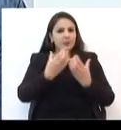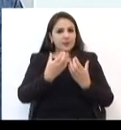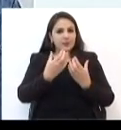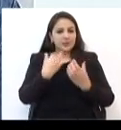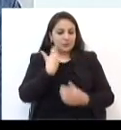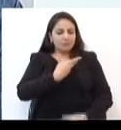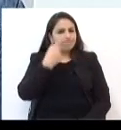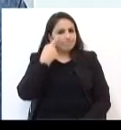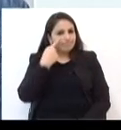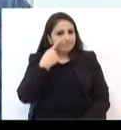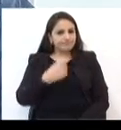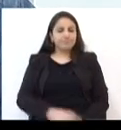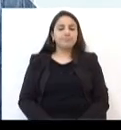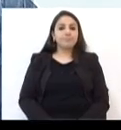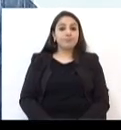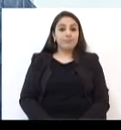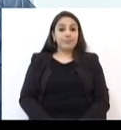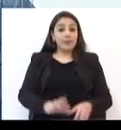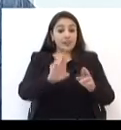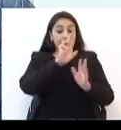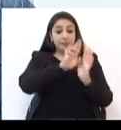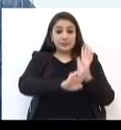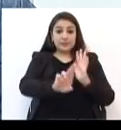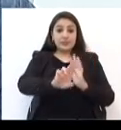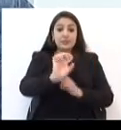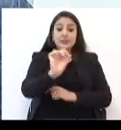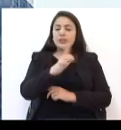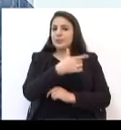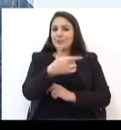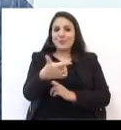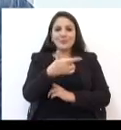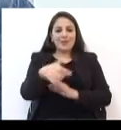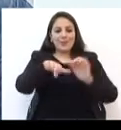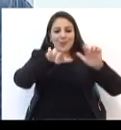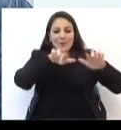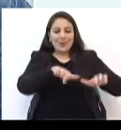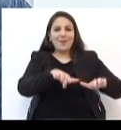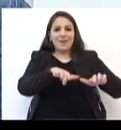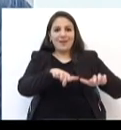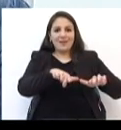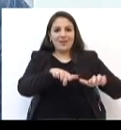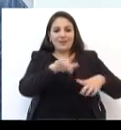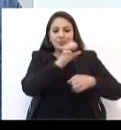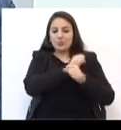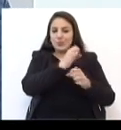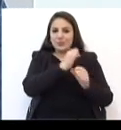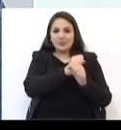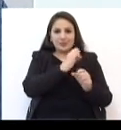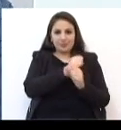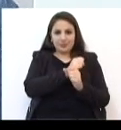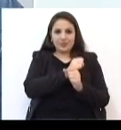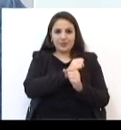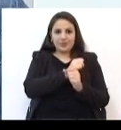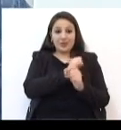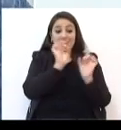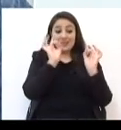que nos assiste? Representa que não existe um espaço no